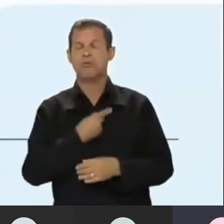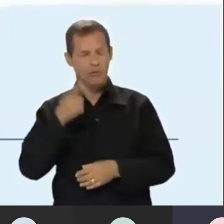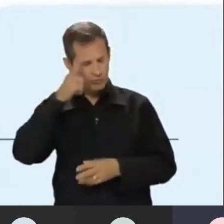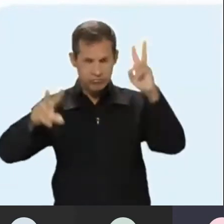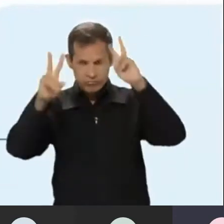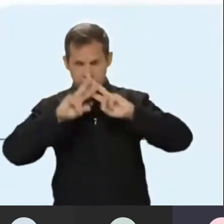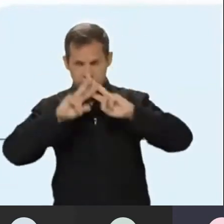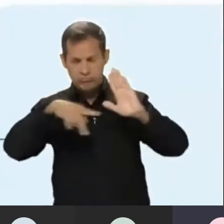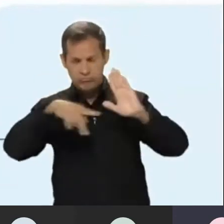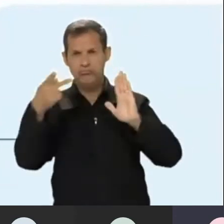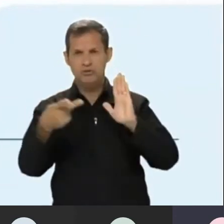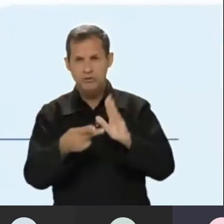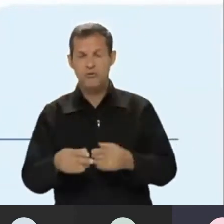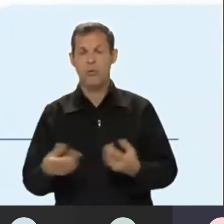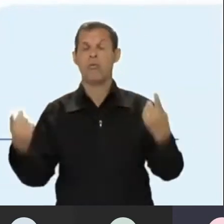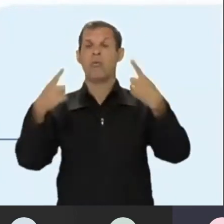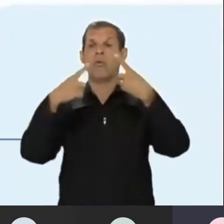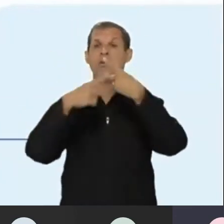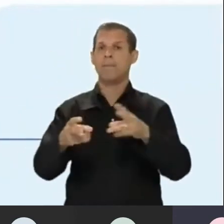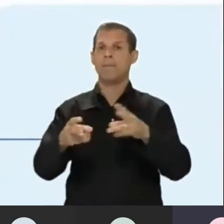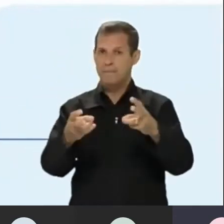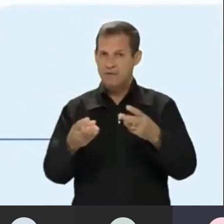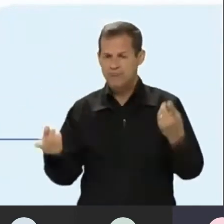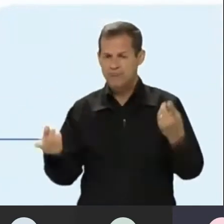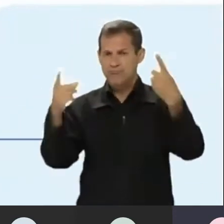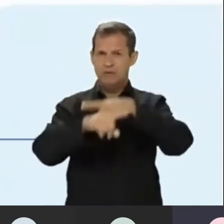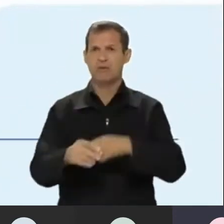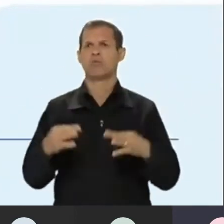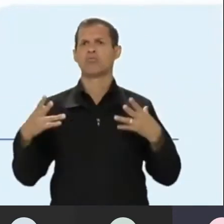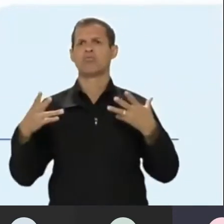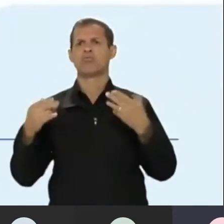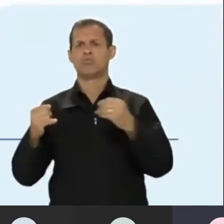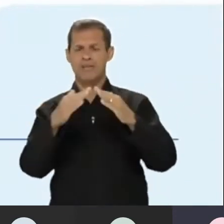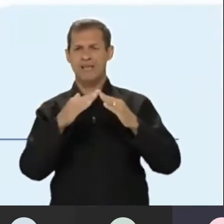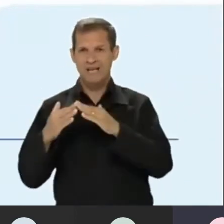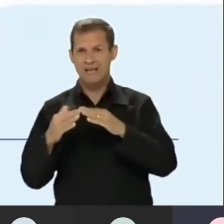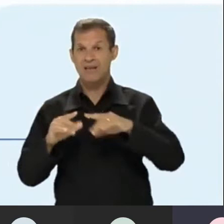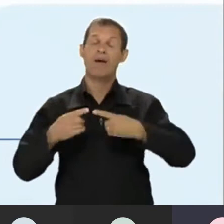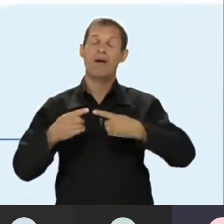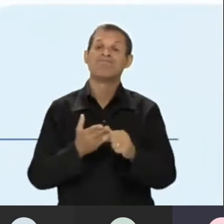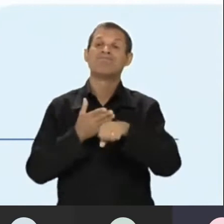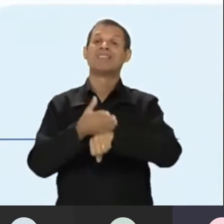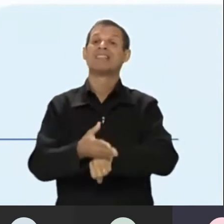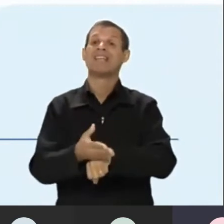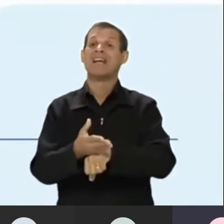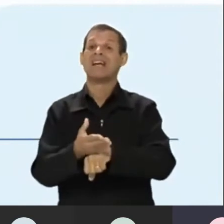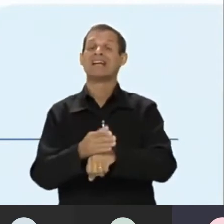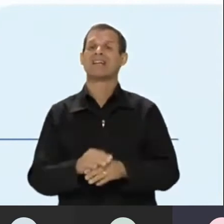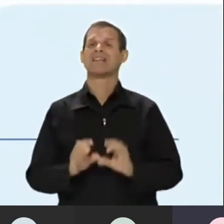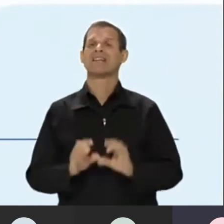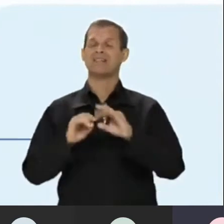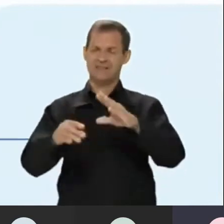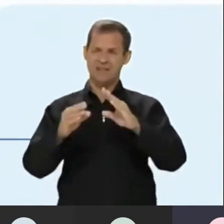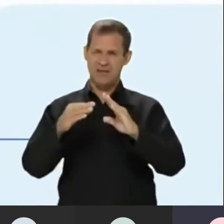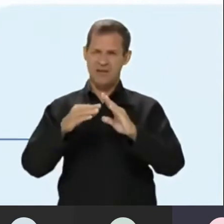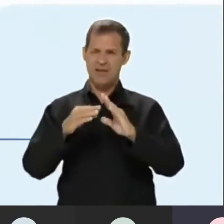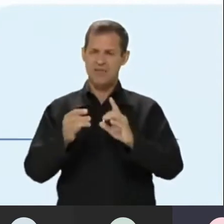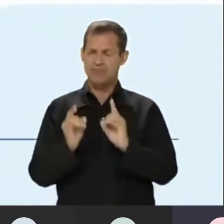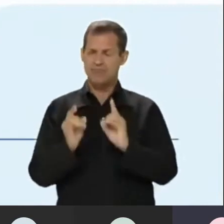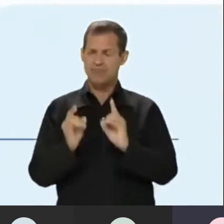como que a gente consegue fazer essa ventilação cruzada? Então, você vê que ela vai cruzar todo o ambiente de forma a entrar e sair na